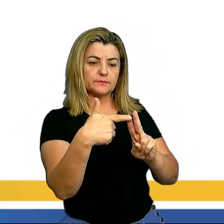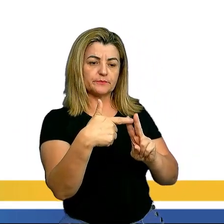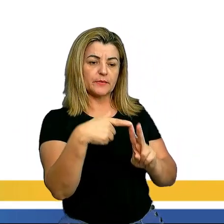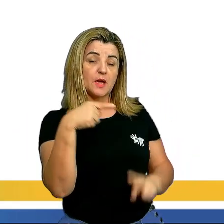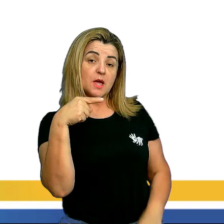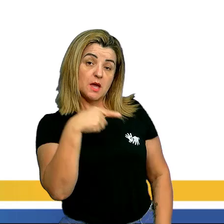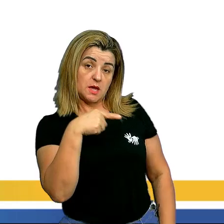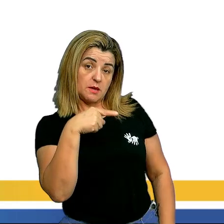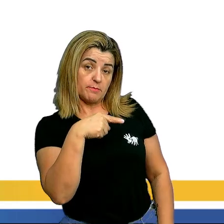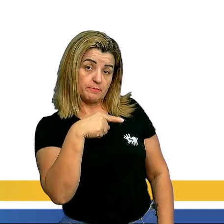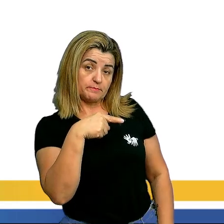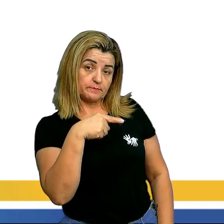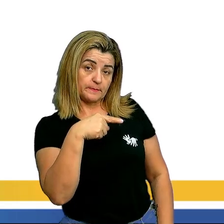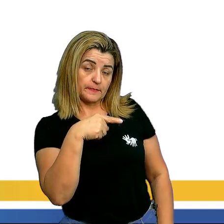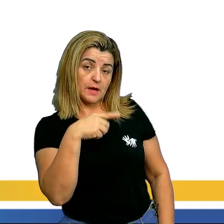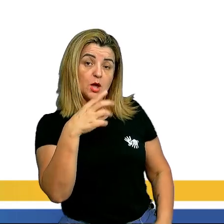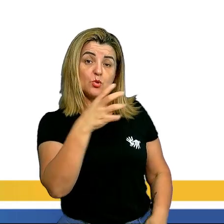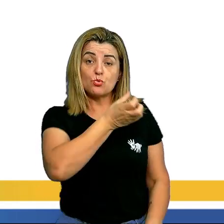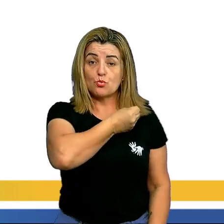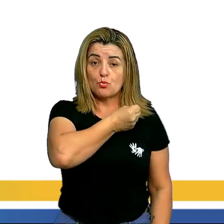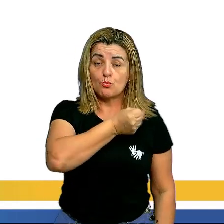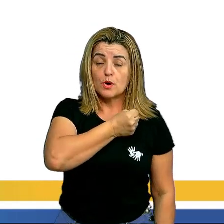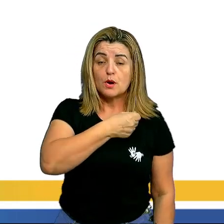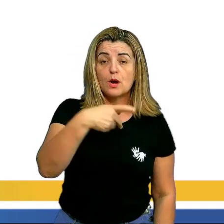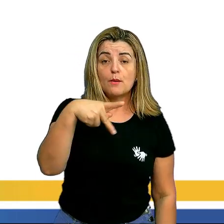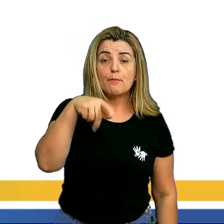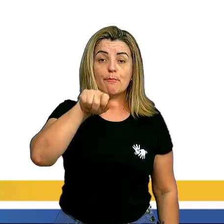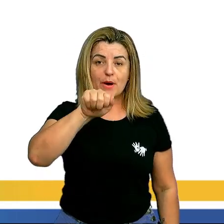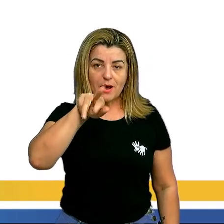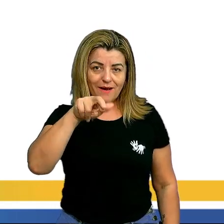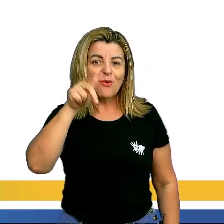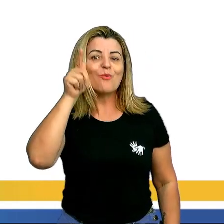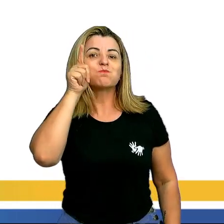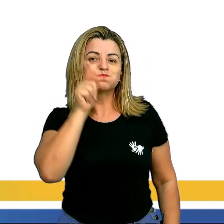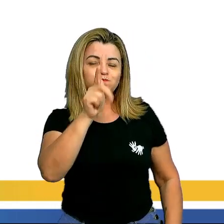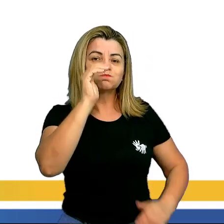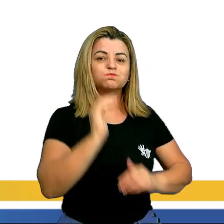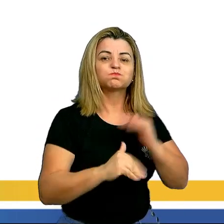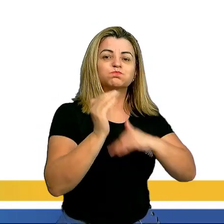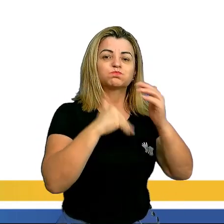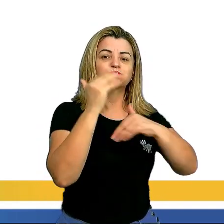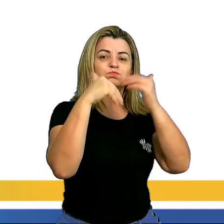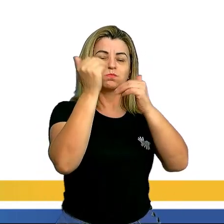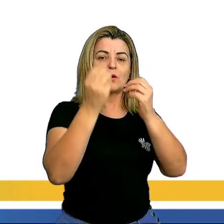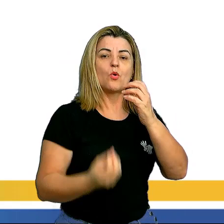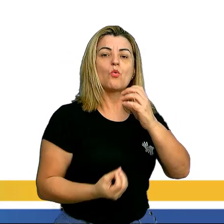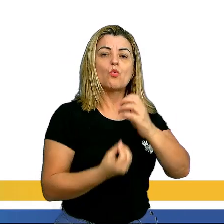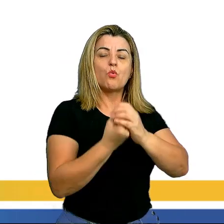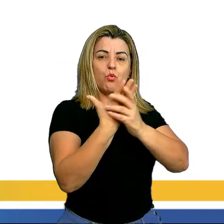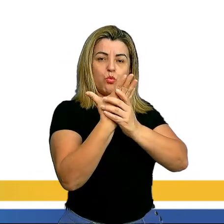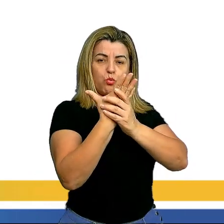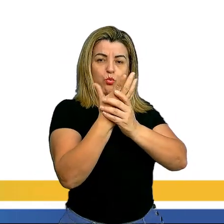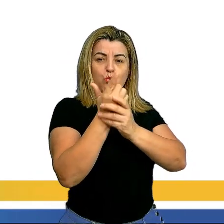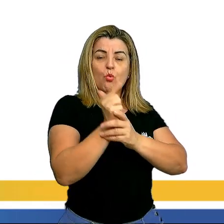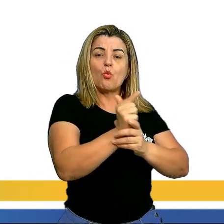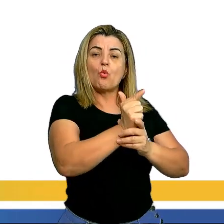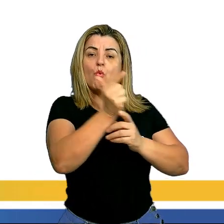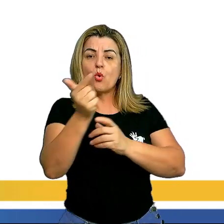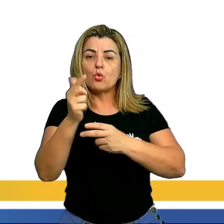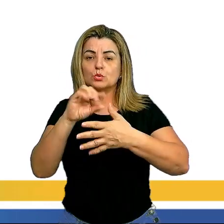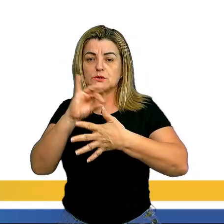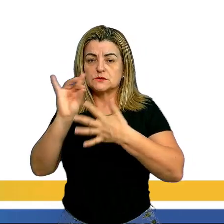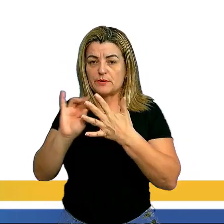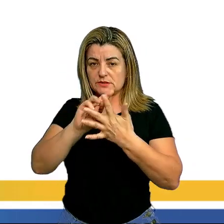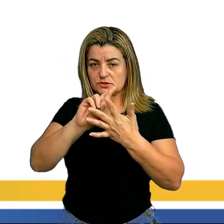Ímpar, estéril, números par, consegue aí se desenvolver, dando aí origem a outra